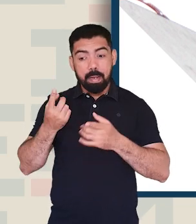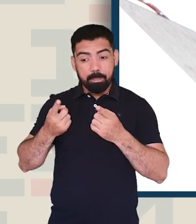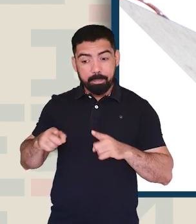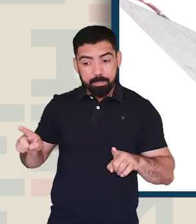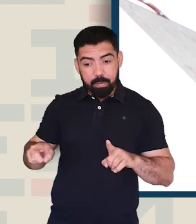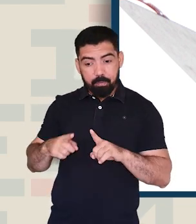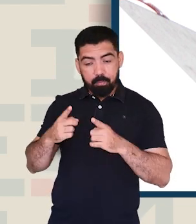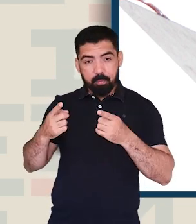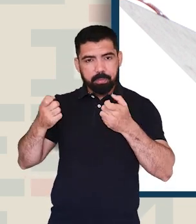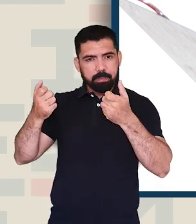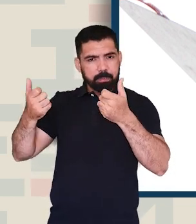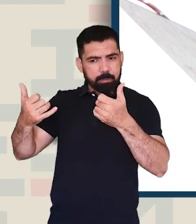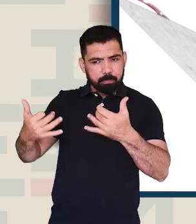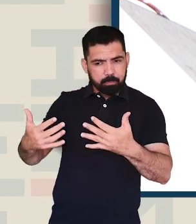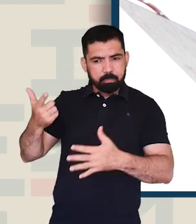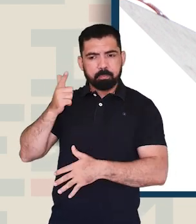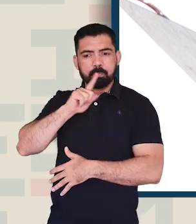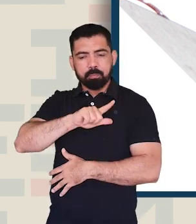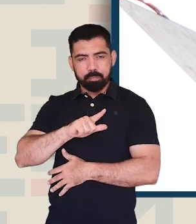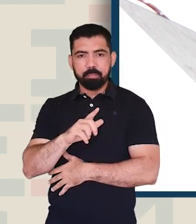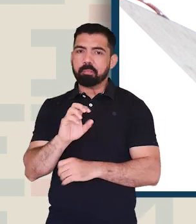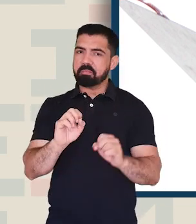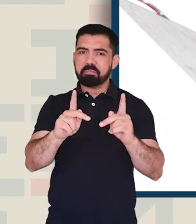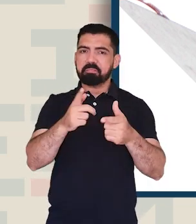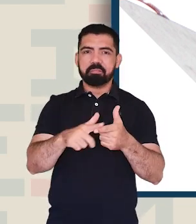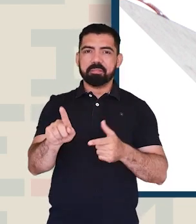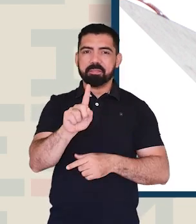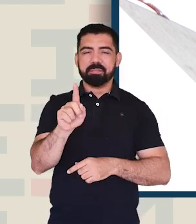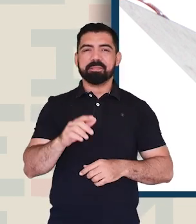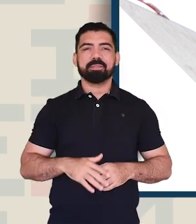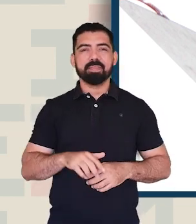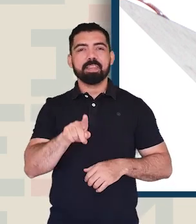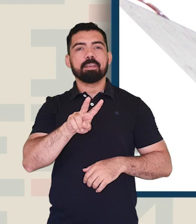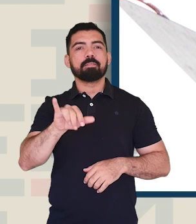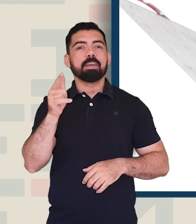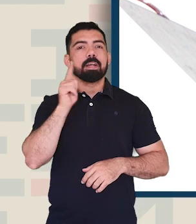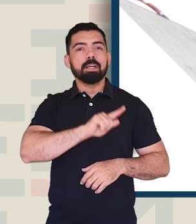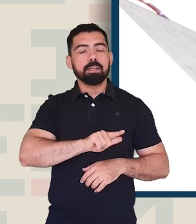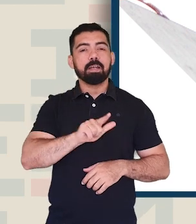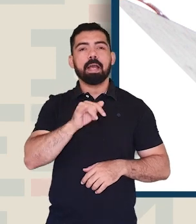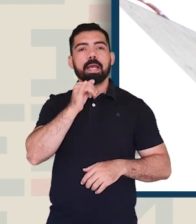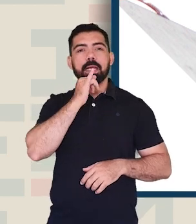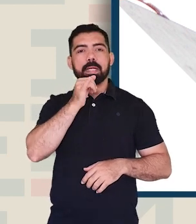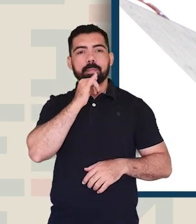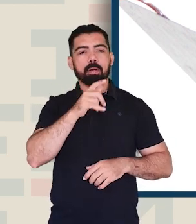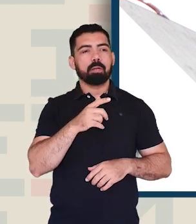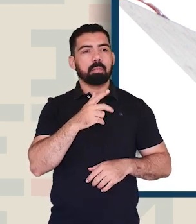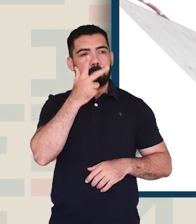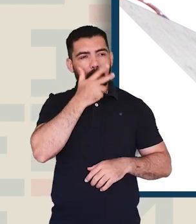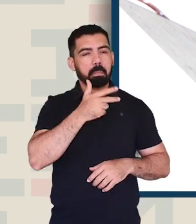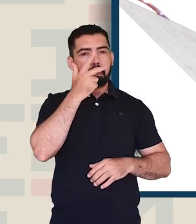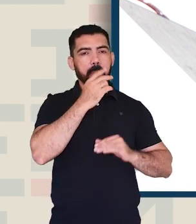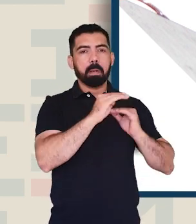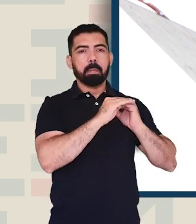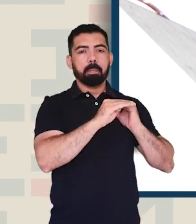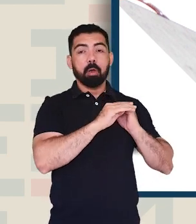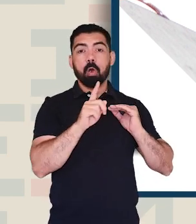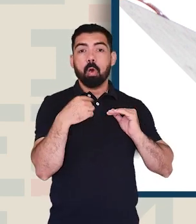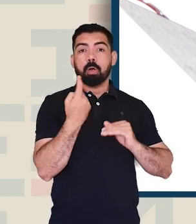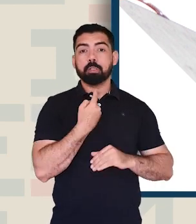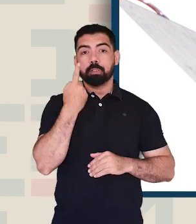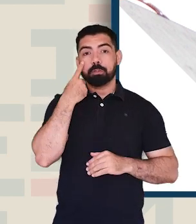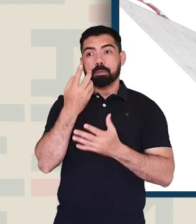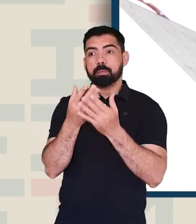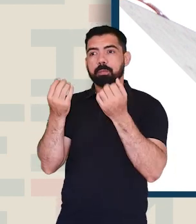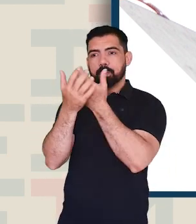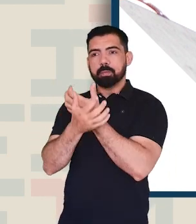cima que justifique usar essa progressão, né? Então, você vai até sair do lugar comum. Hoje em dia, a gente está vendo muitas músicas